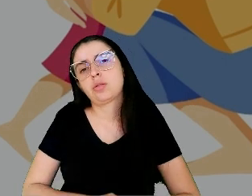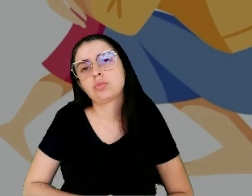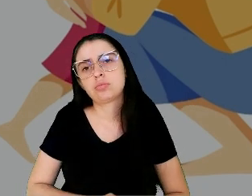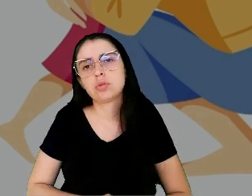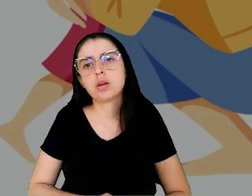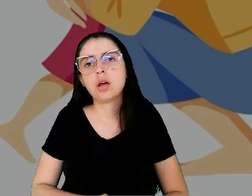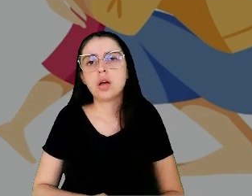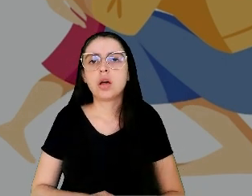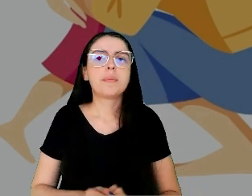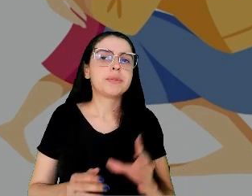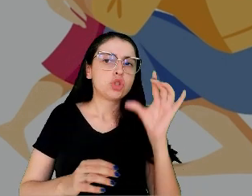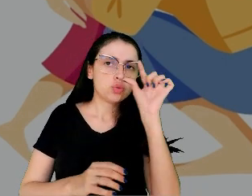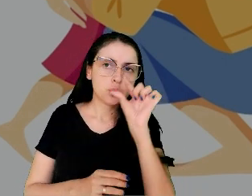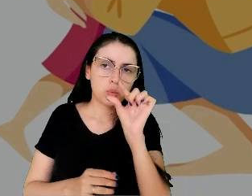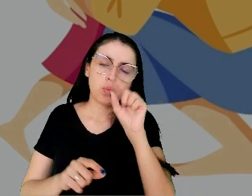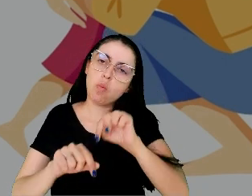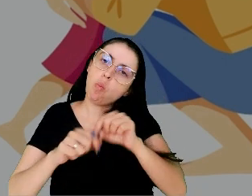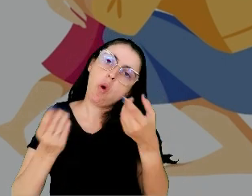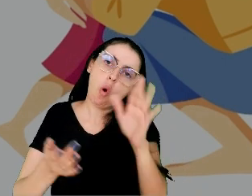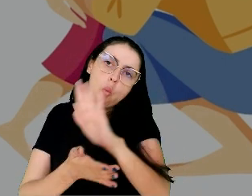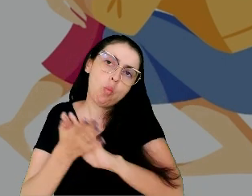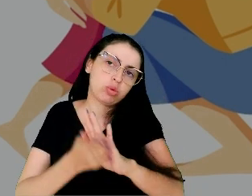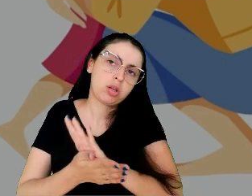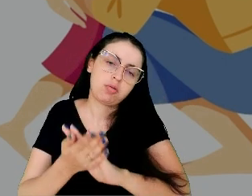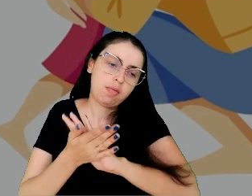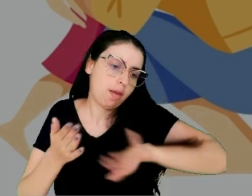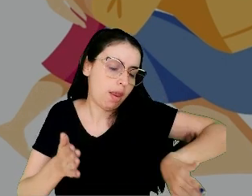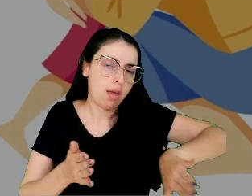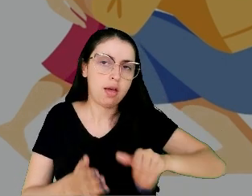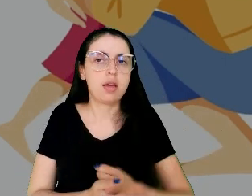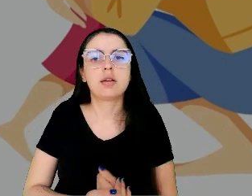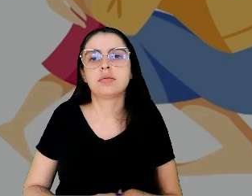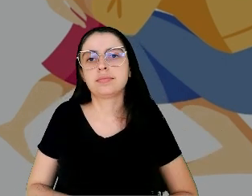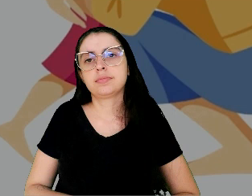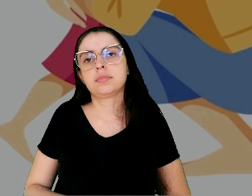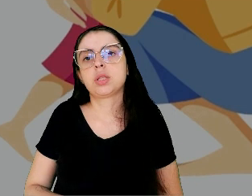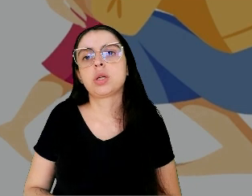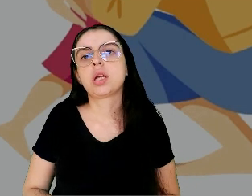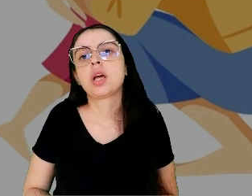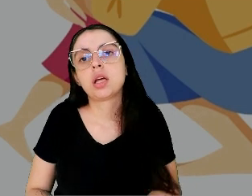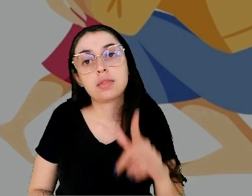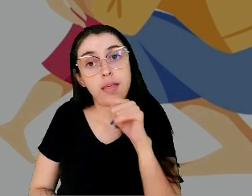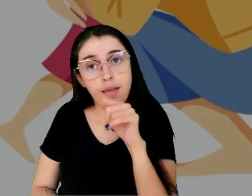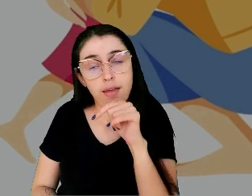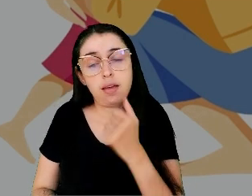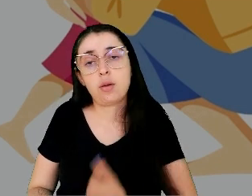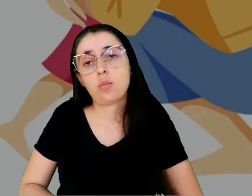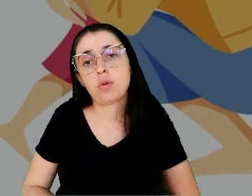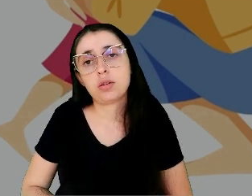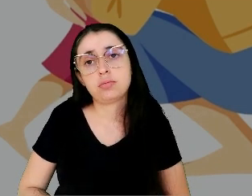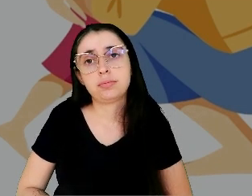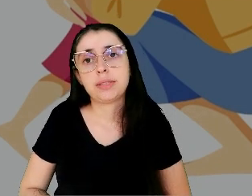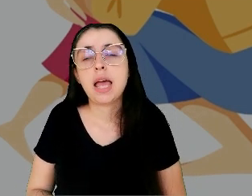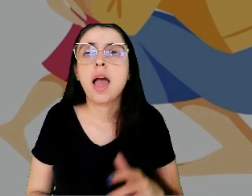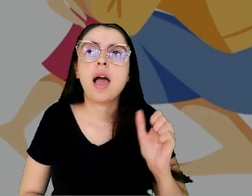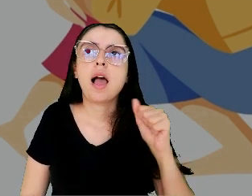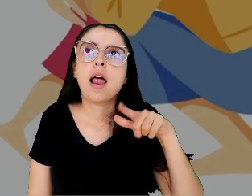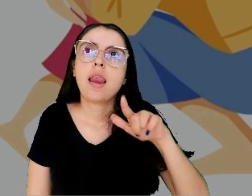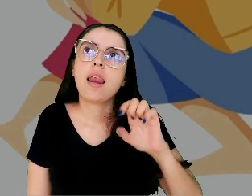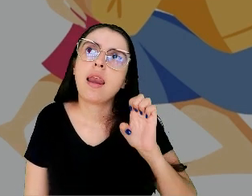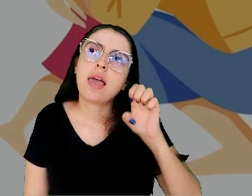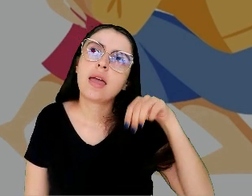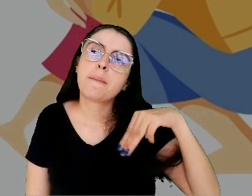conta, reduzir ou eliminar esses contaminantes emergentes que estão na água, sendo que na Alemanha